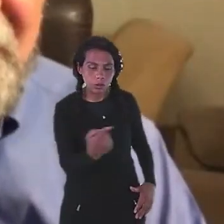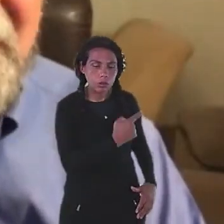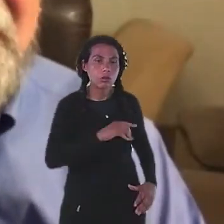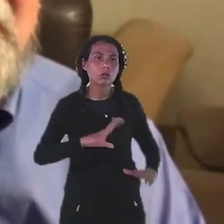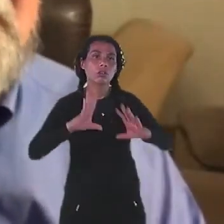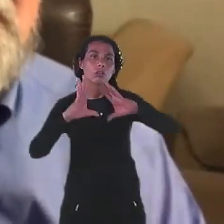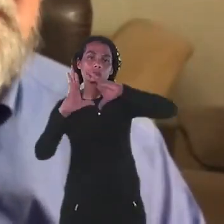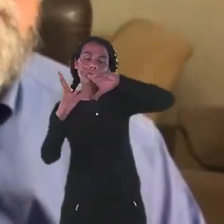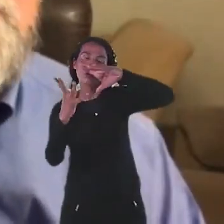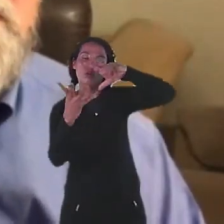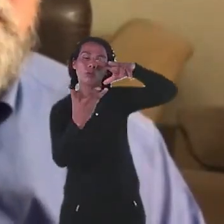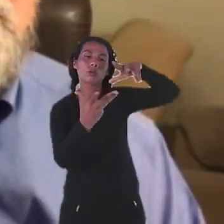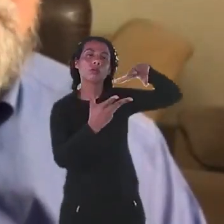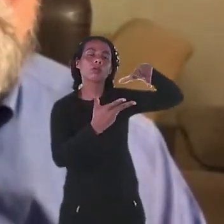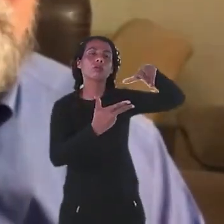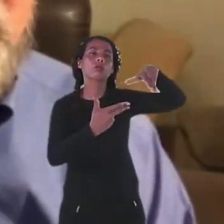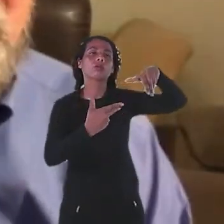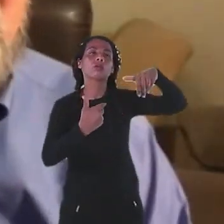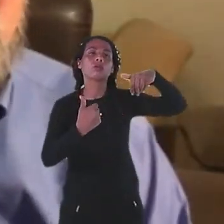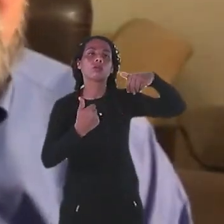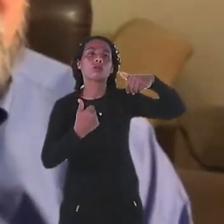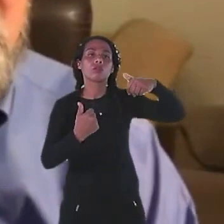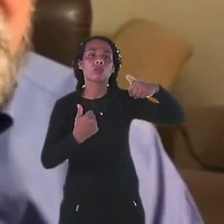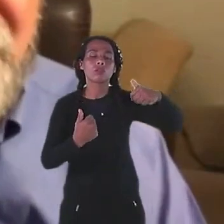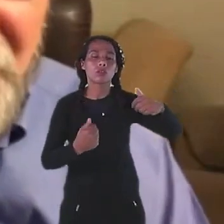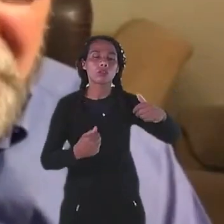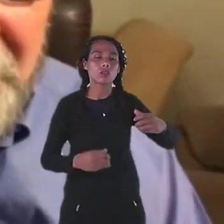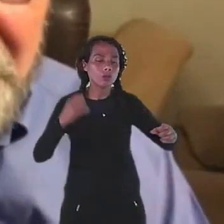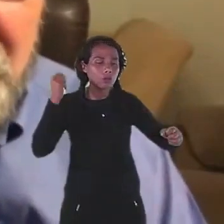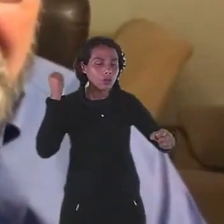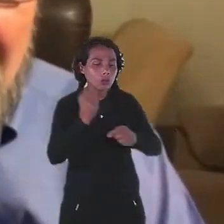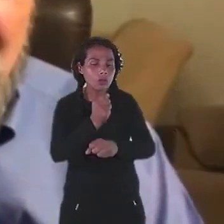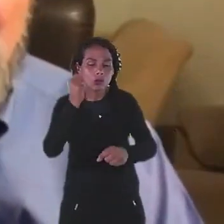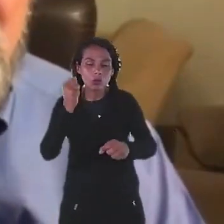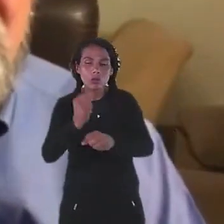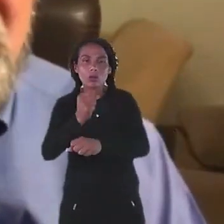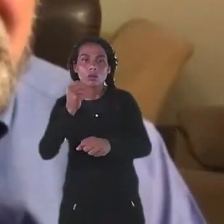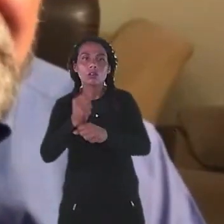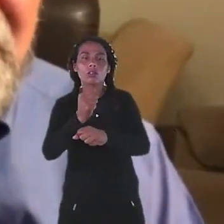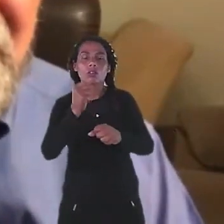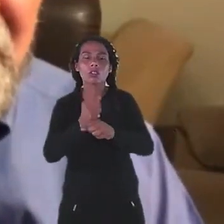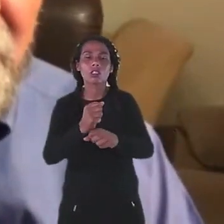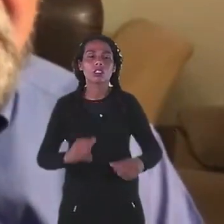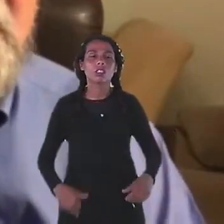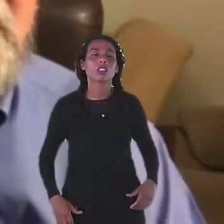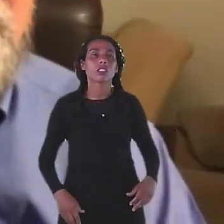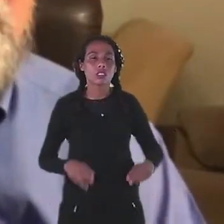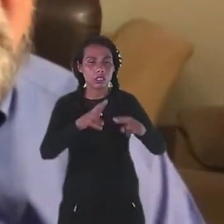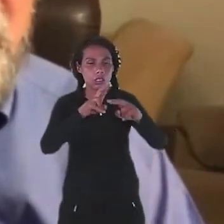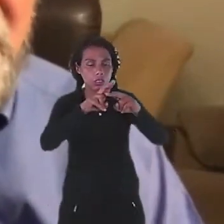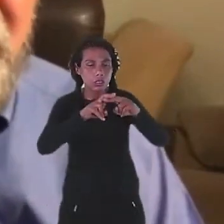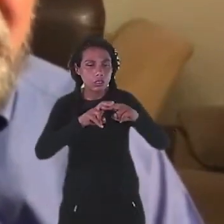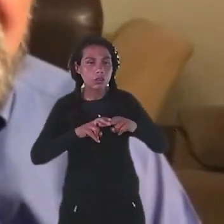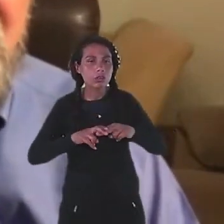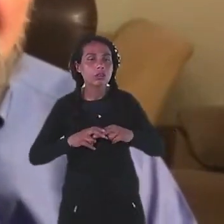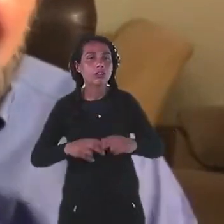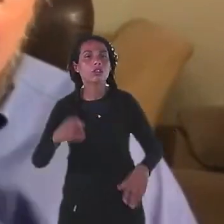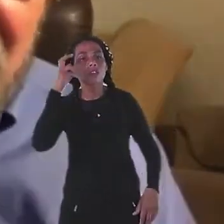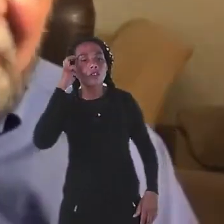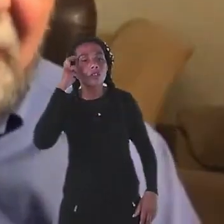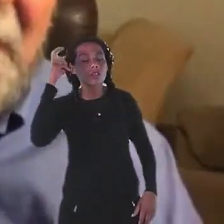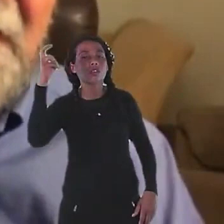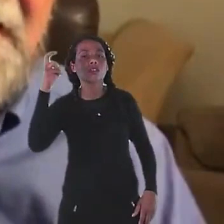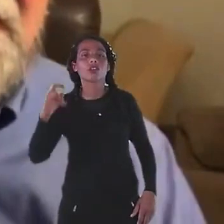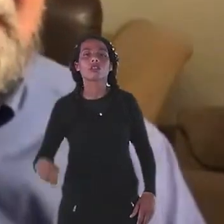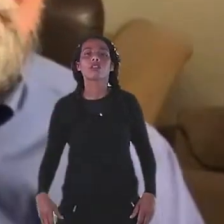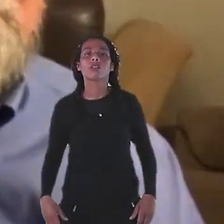dos planetas. Então, somos nós que conferimos a nossa descrição do que é o universo aqui fora.